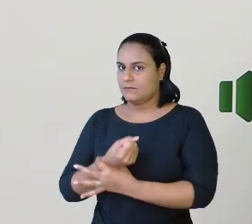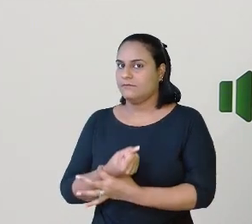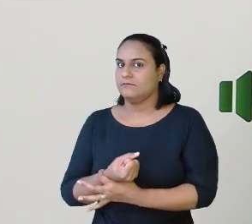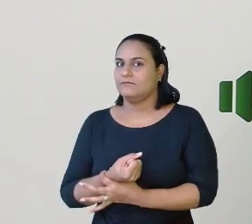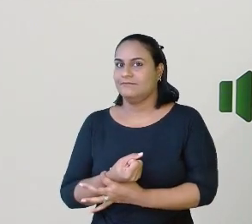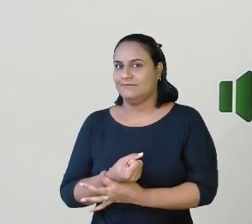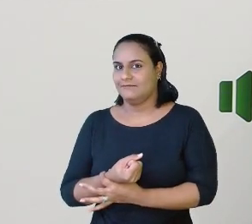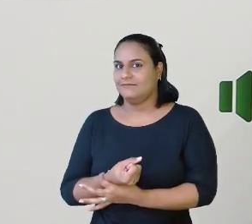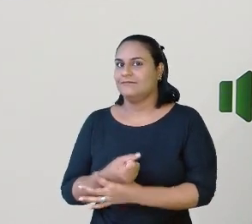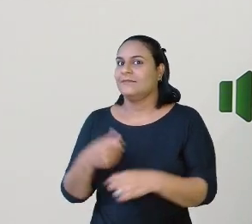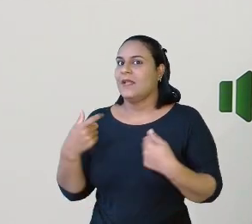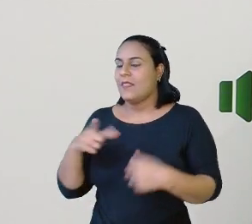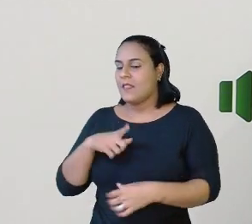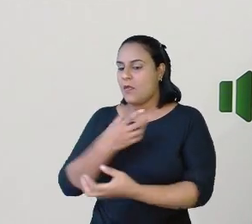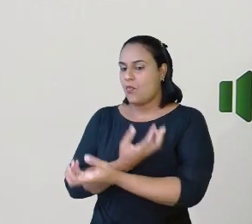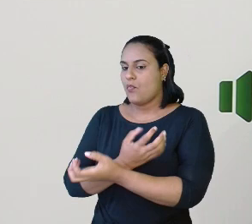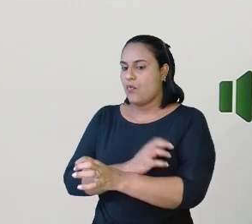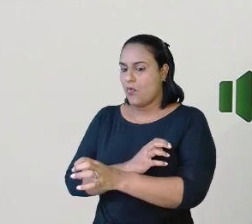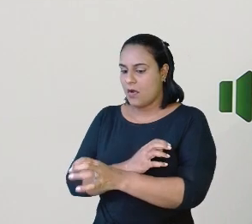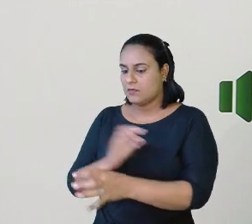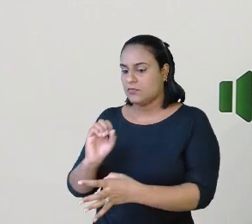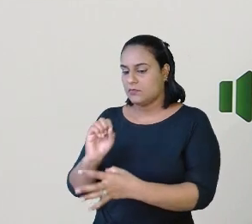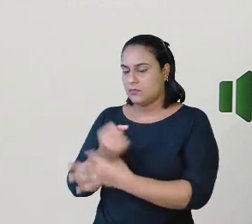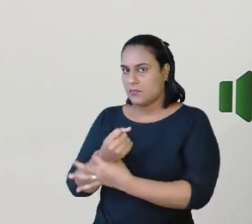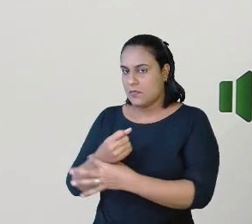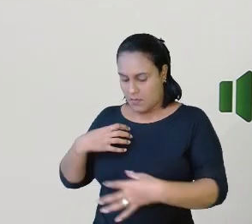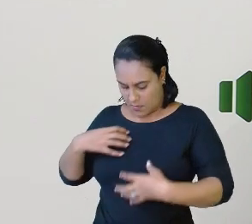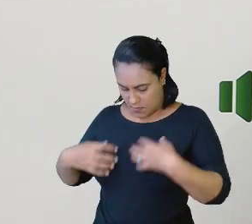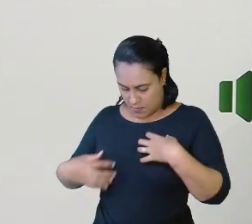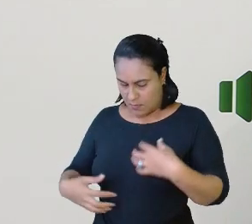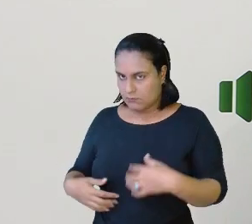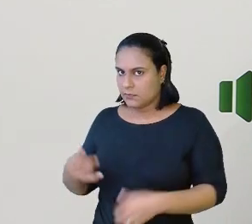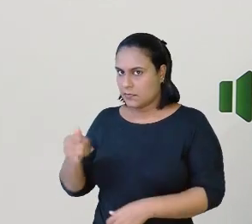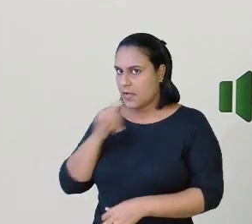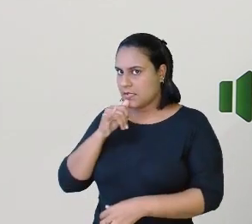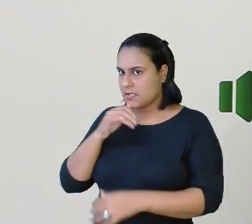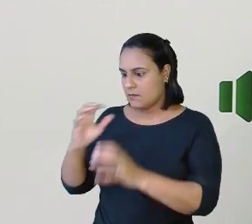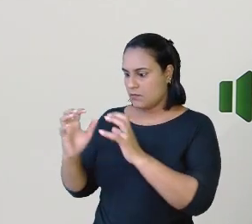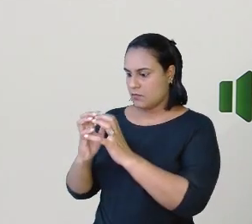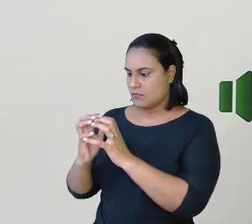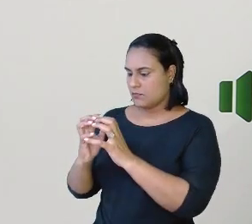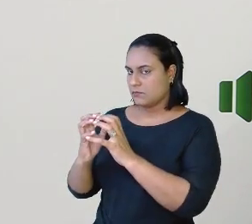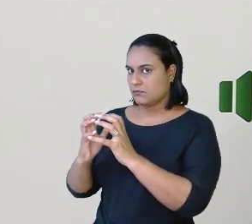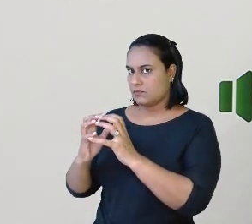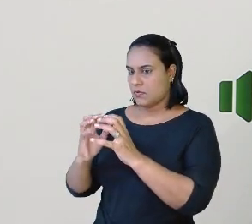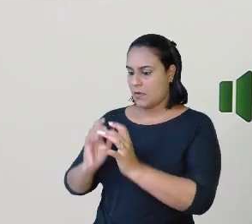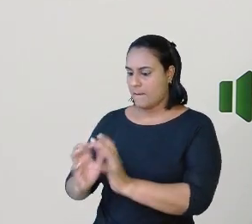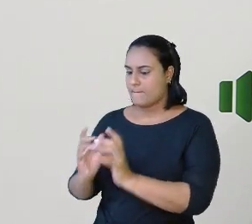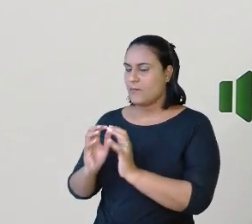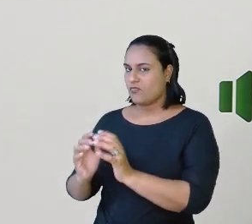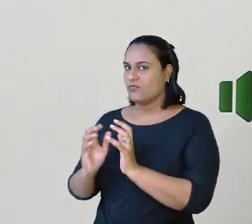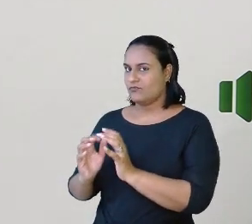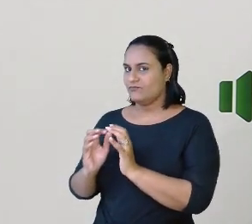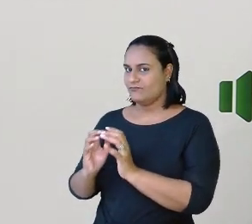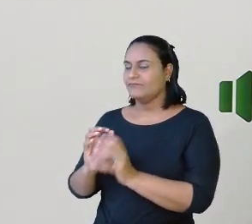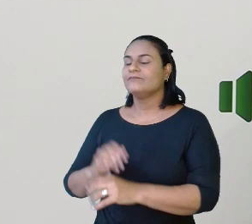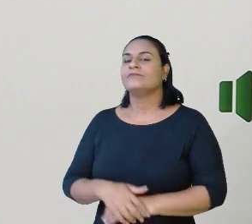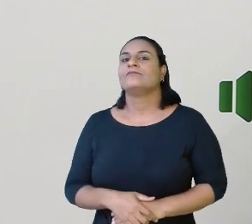aí, e aí nós temos os ossos que vão proteger, como o nosso crânio protege o nosso cérebro.